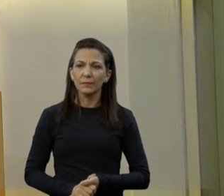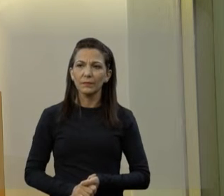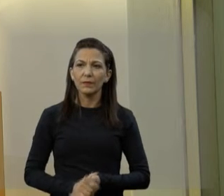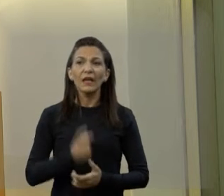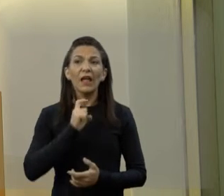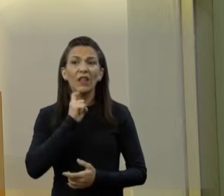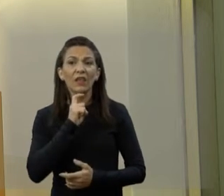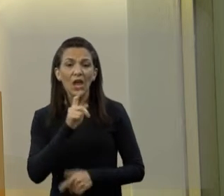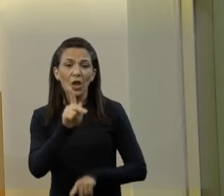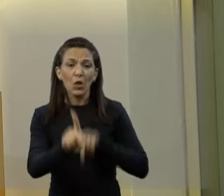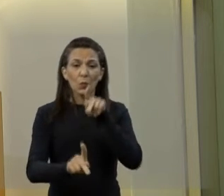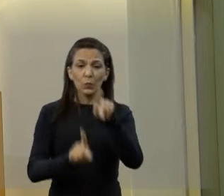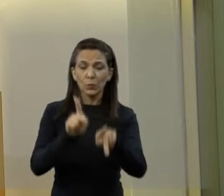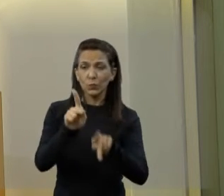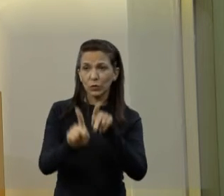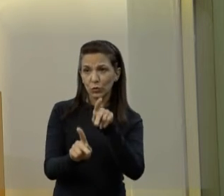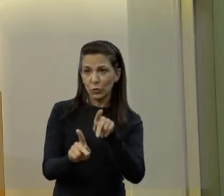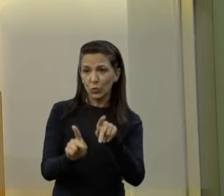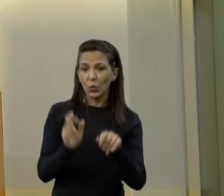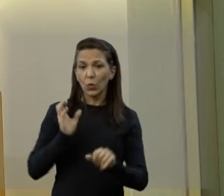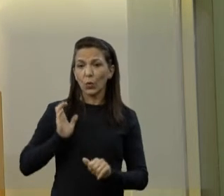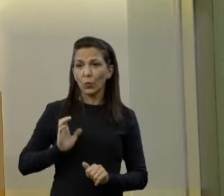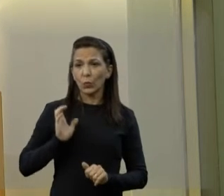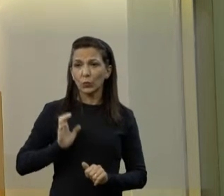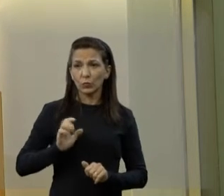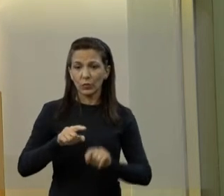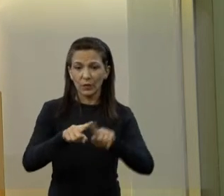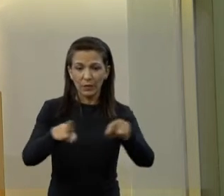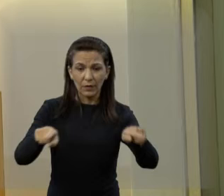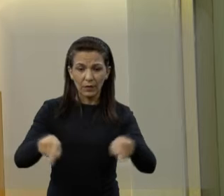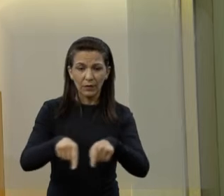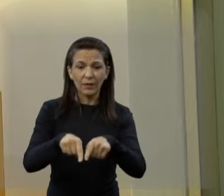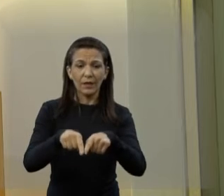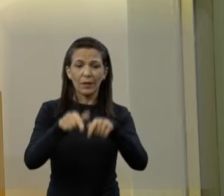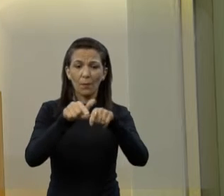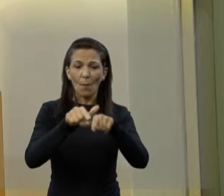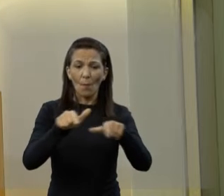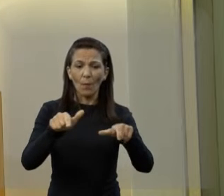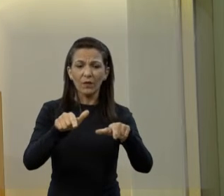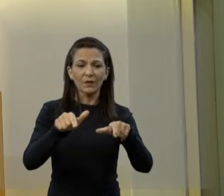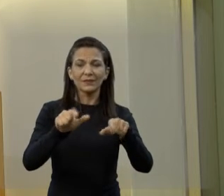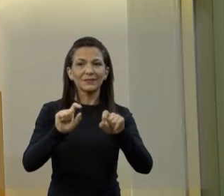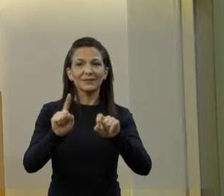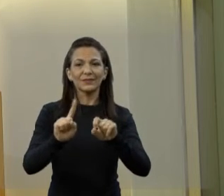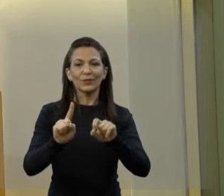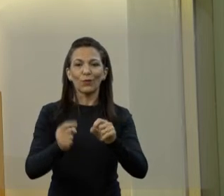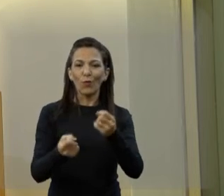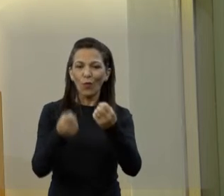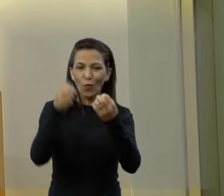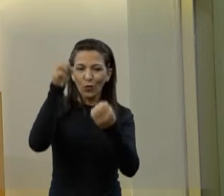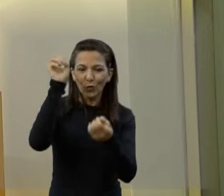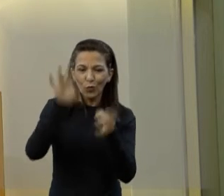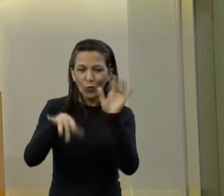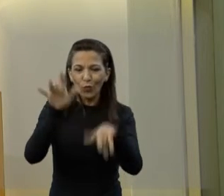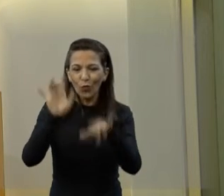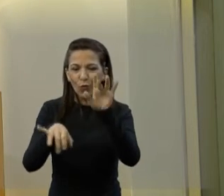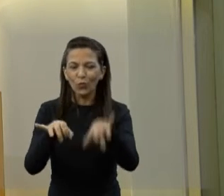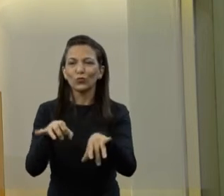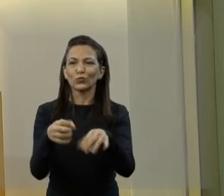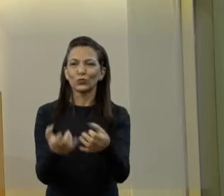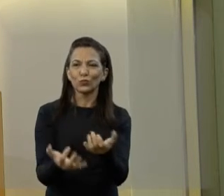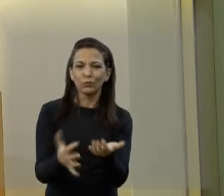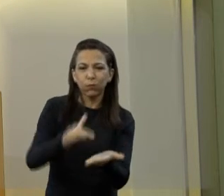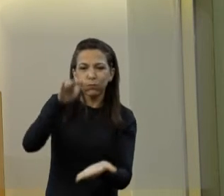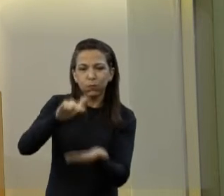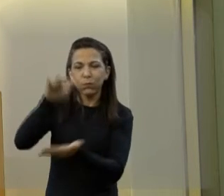tem uma postura que venha deixar os terrenos baldios com mais lixo do que o normal que vem a também causar